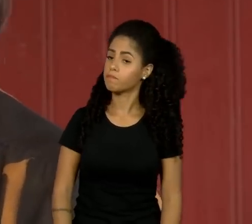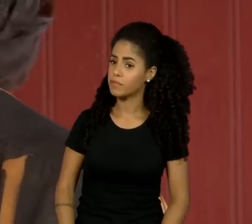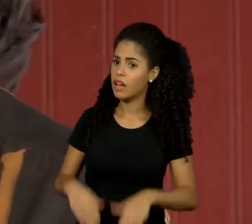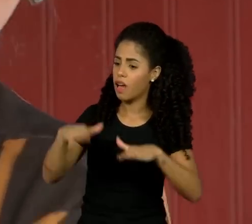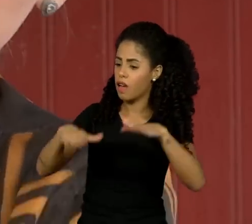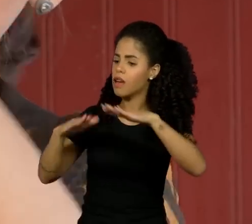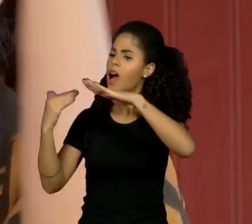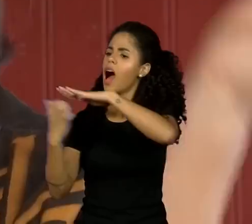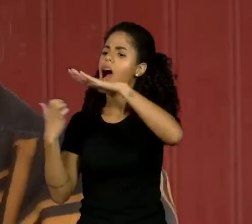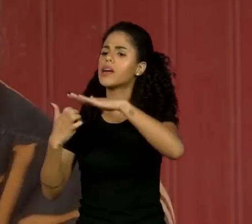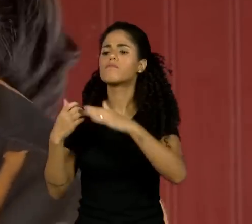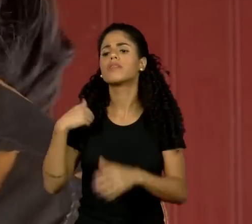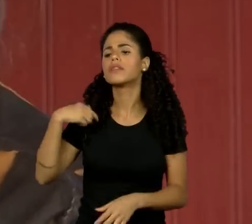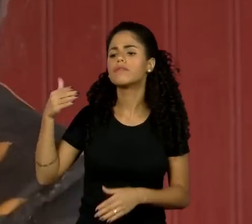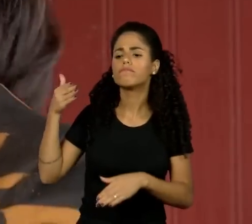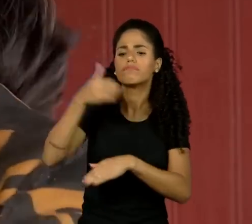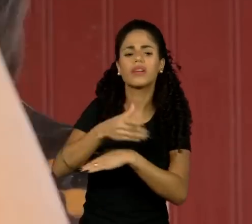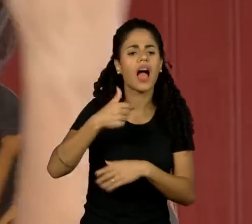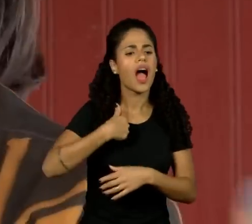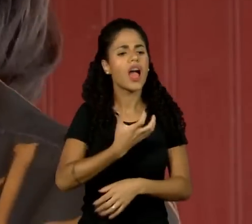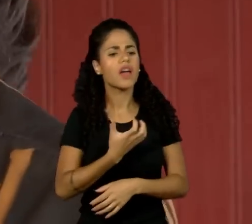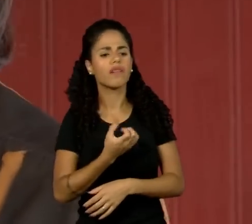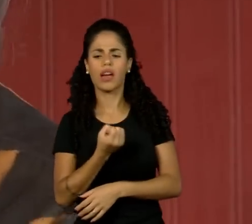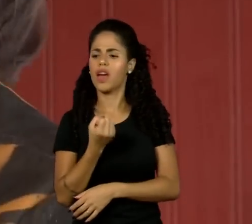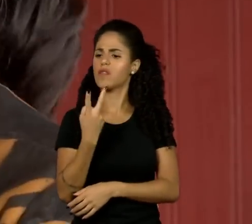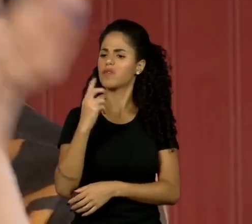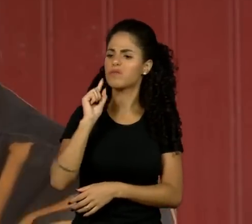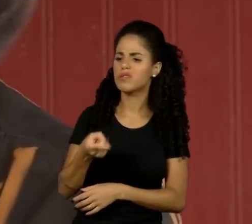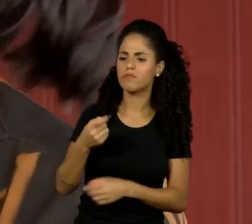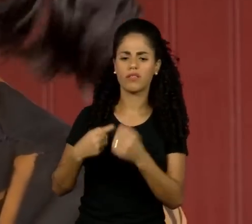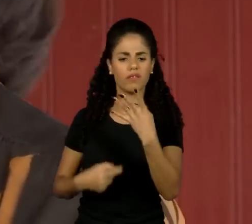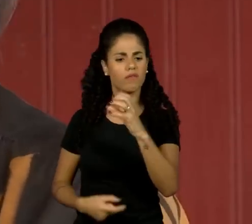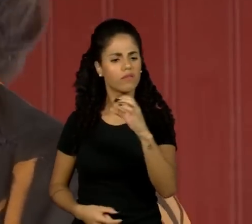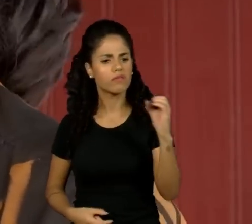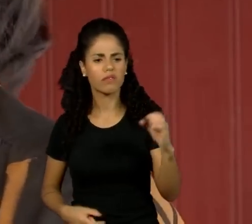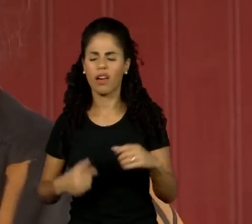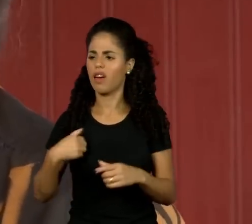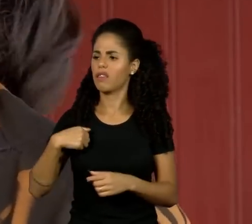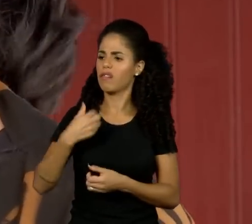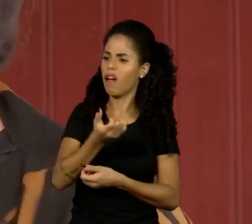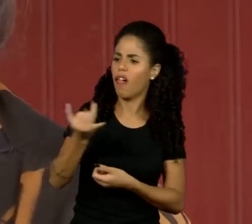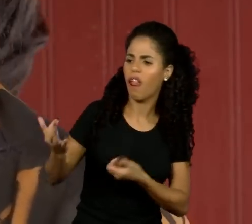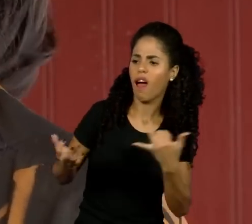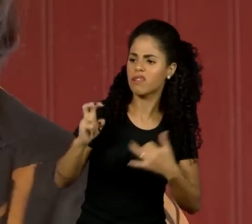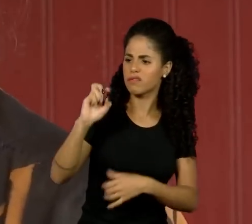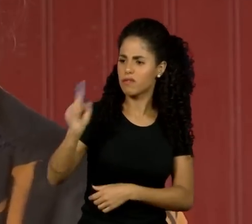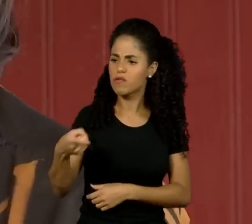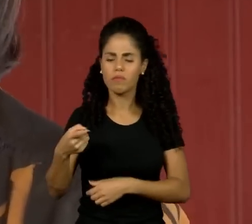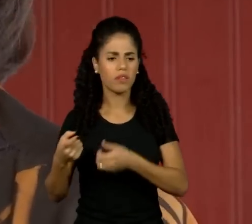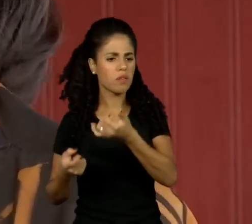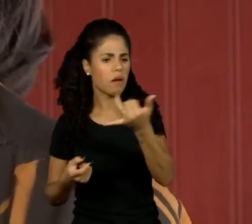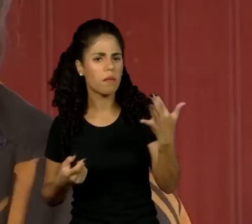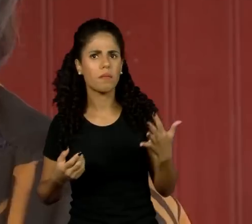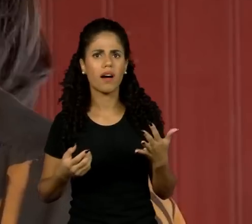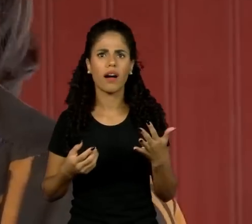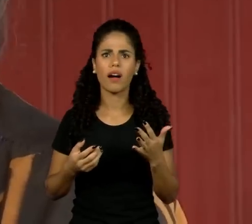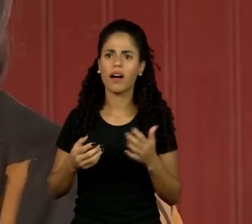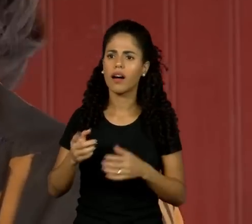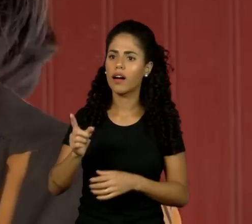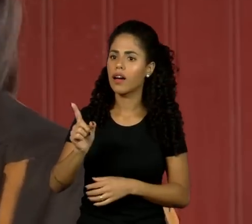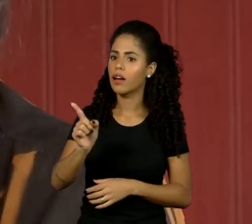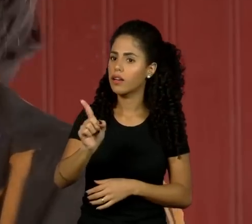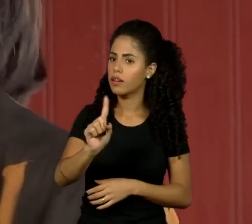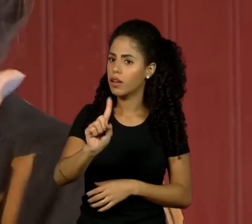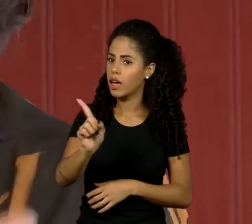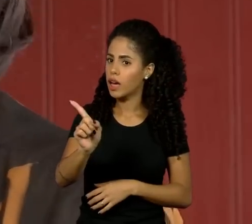que chegavam, queremos 300, 2.400, não sei o quê, 5.000 de tal peça. A gente falava assim, a gente não